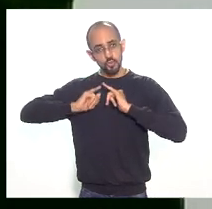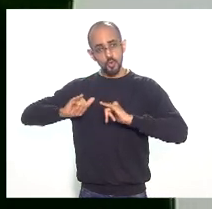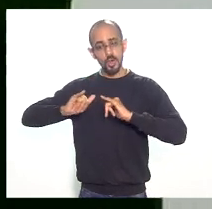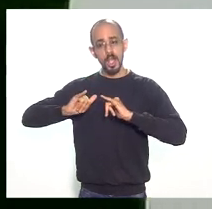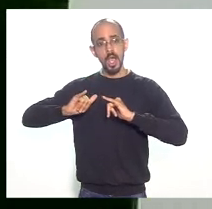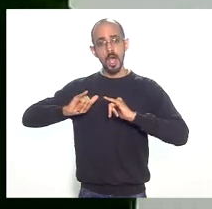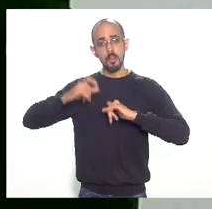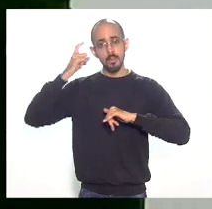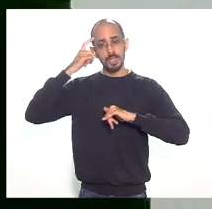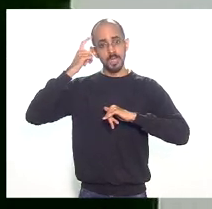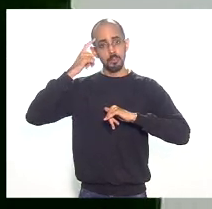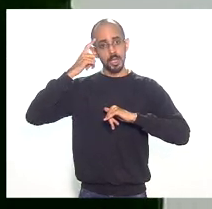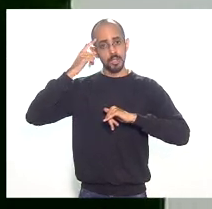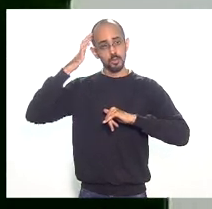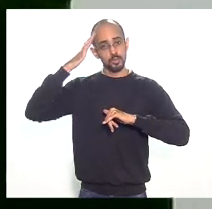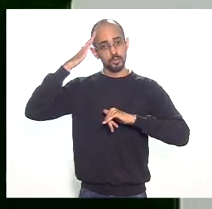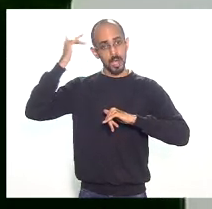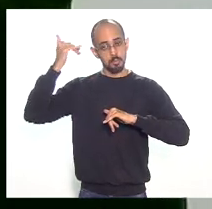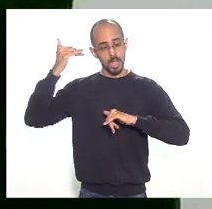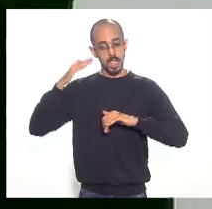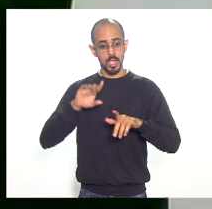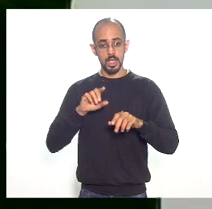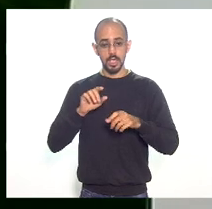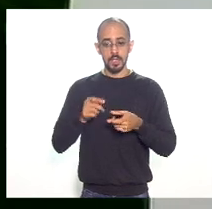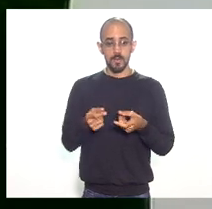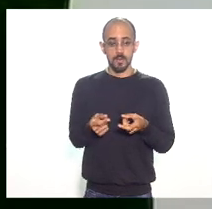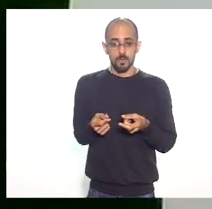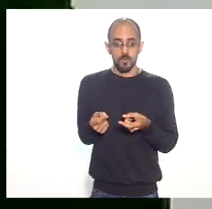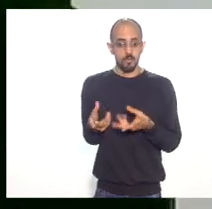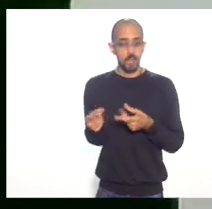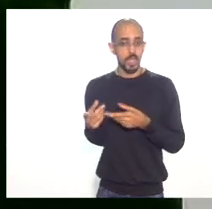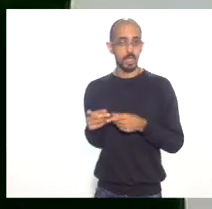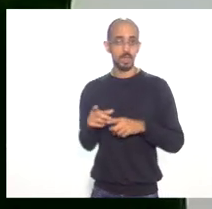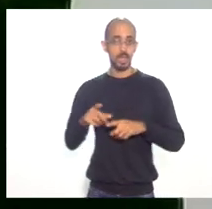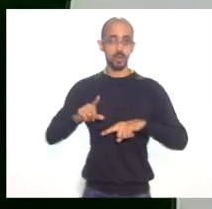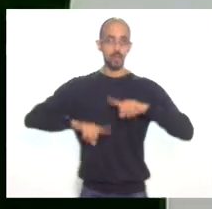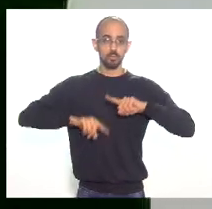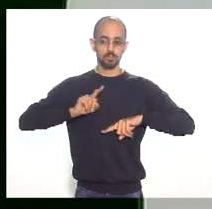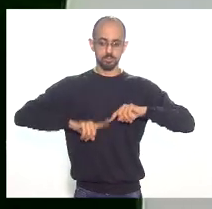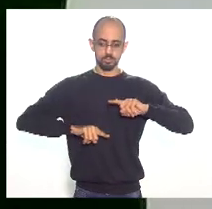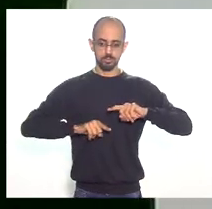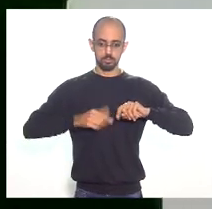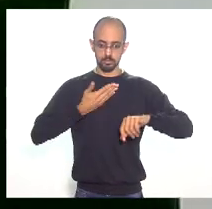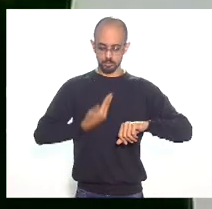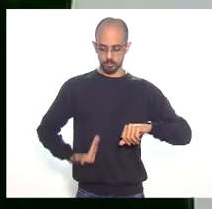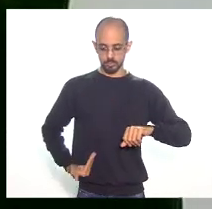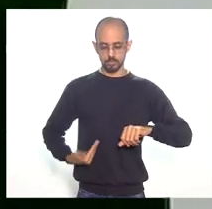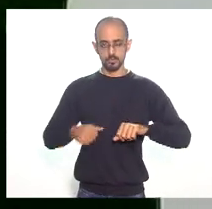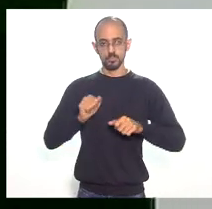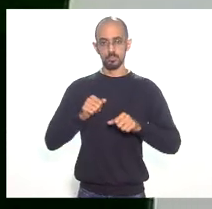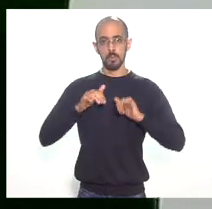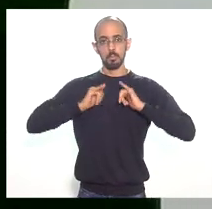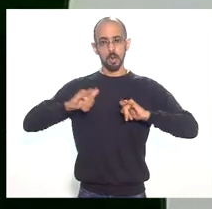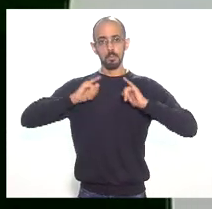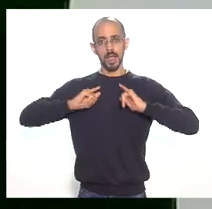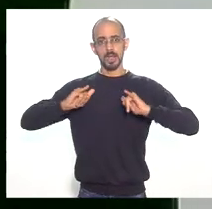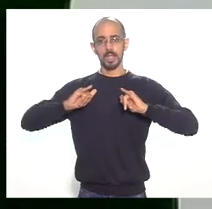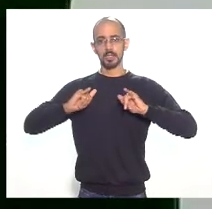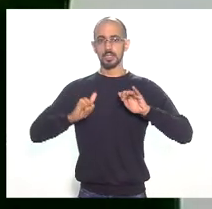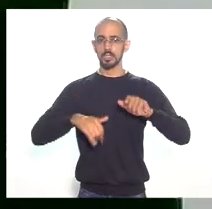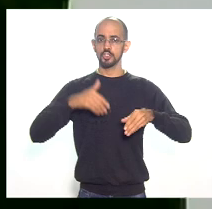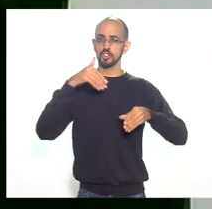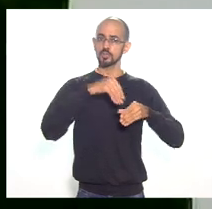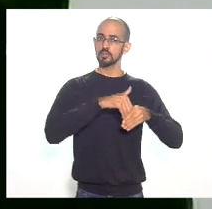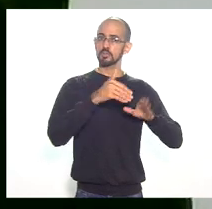saber. 4º venda a utilização de bens públicos para propaganda eleitoral nos termos da Lei Federal